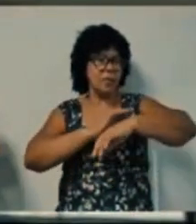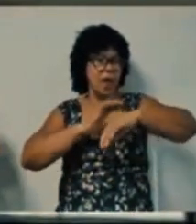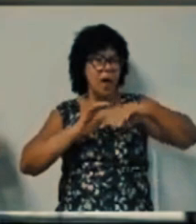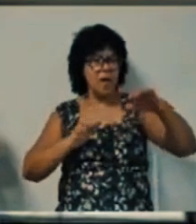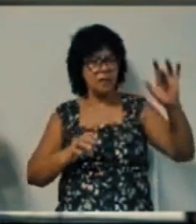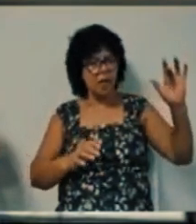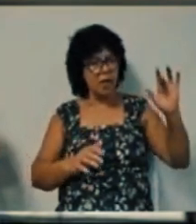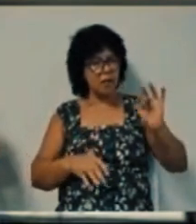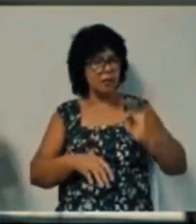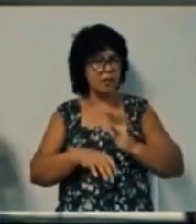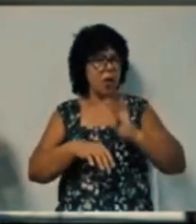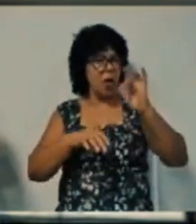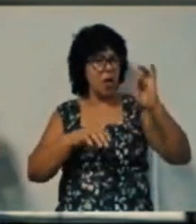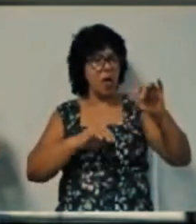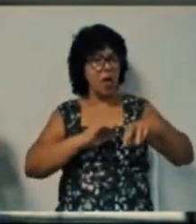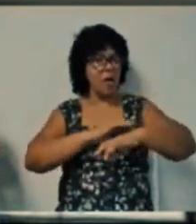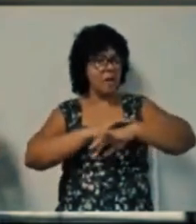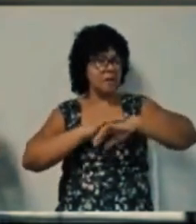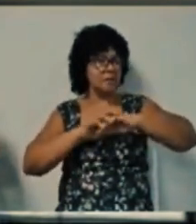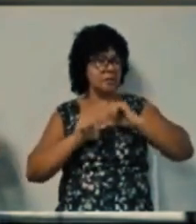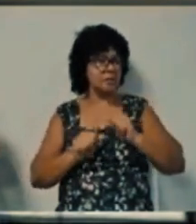curar.